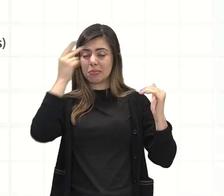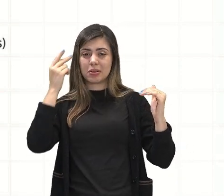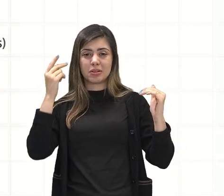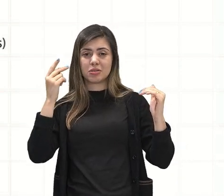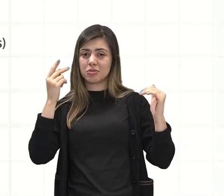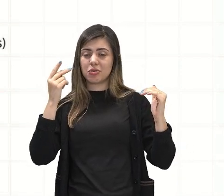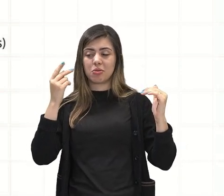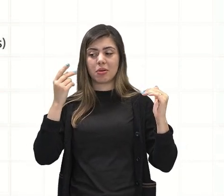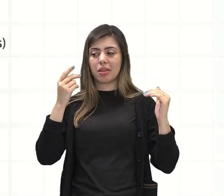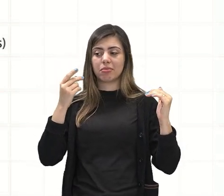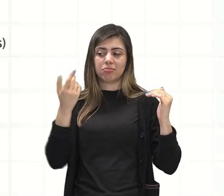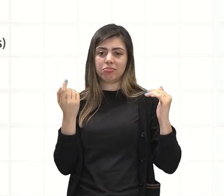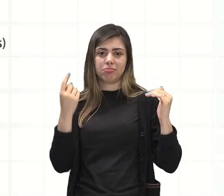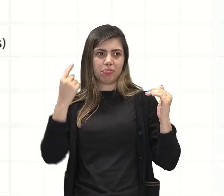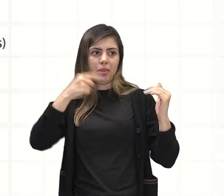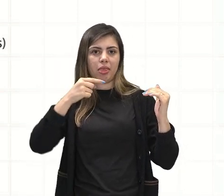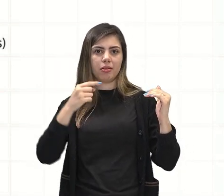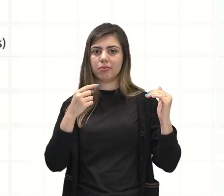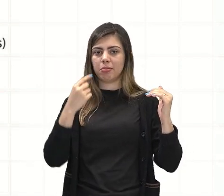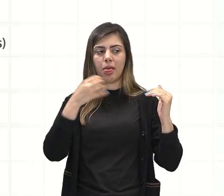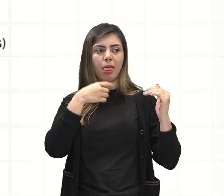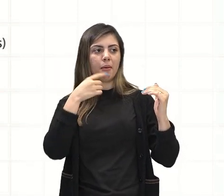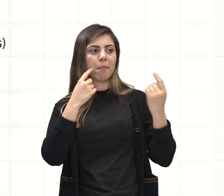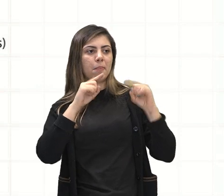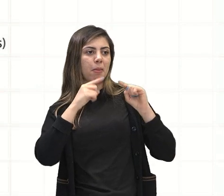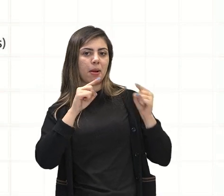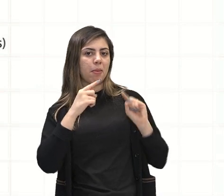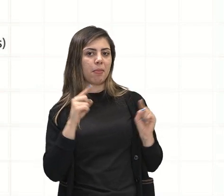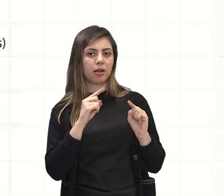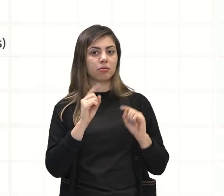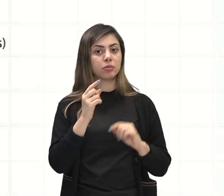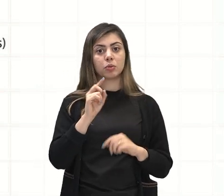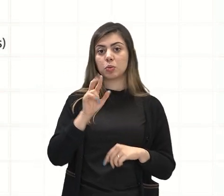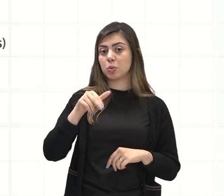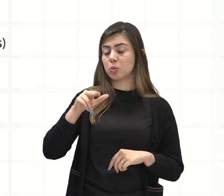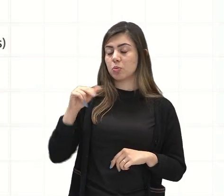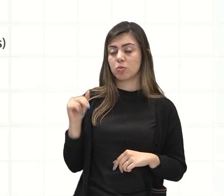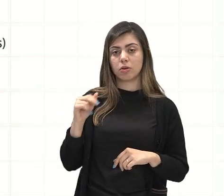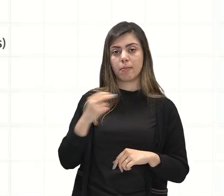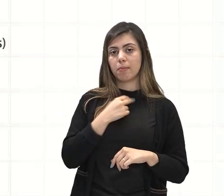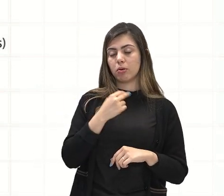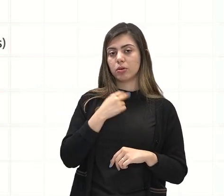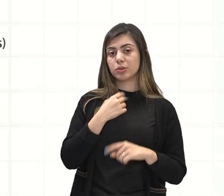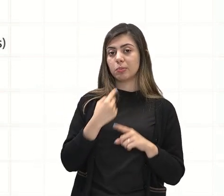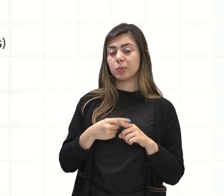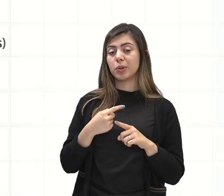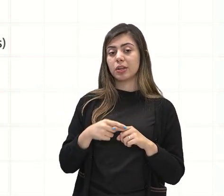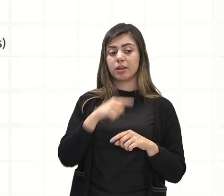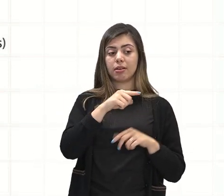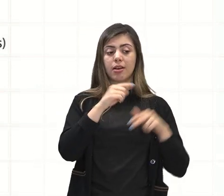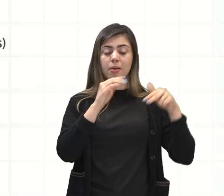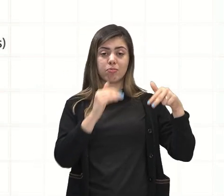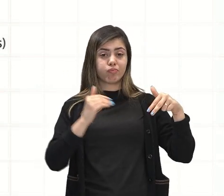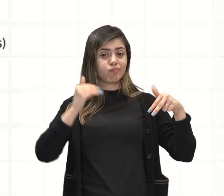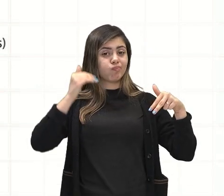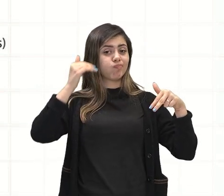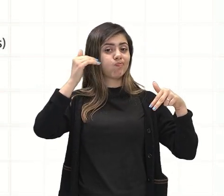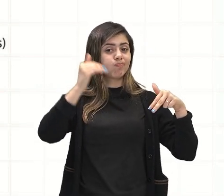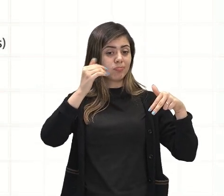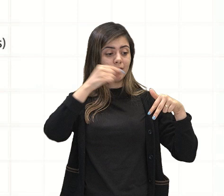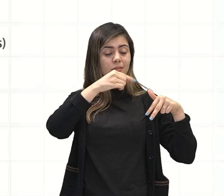bom francês, ser questionado, tá bom? Nunca ele seria questionado porque ele governa